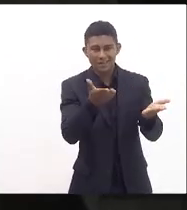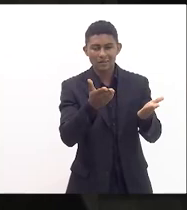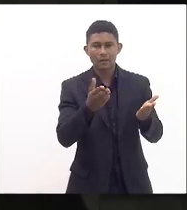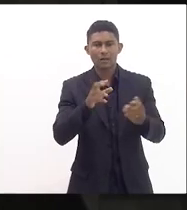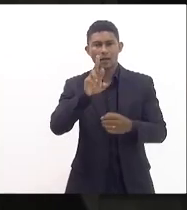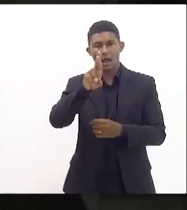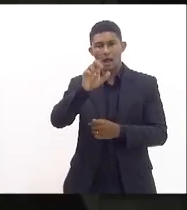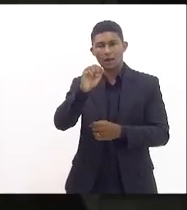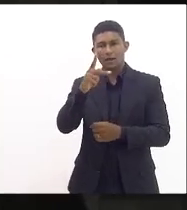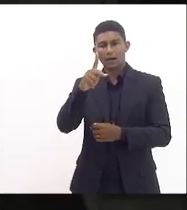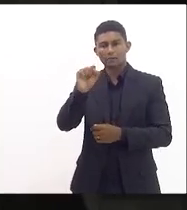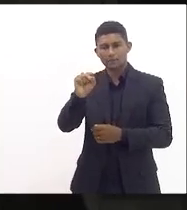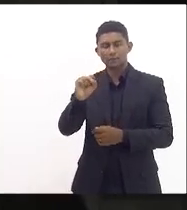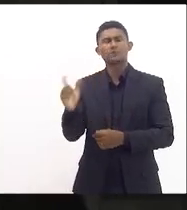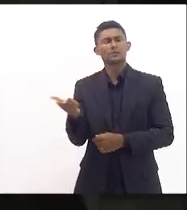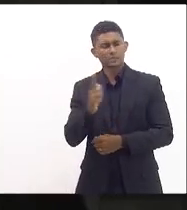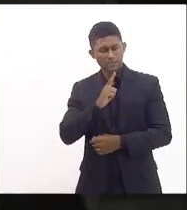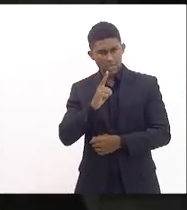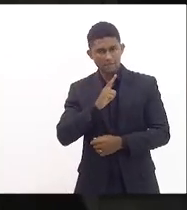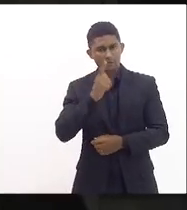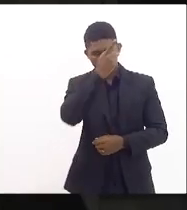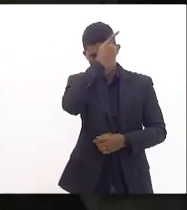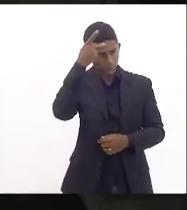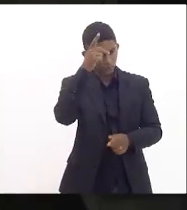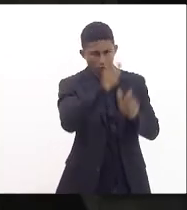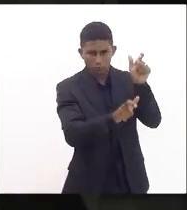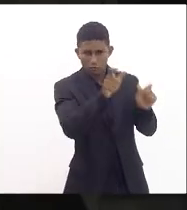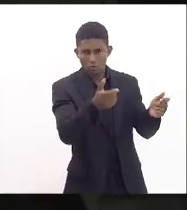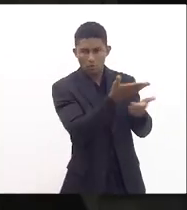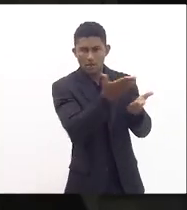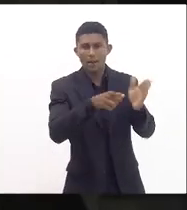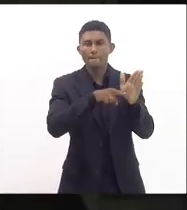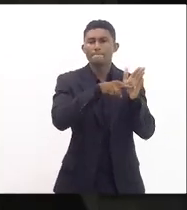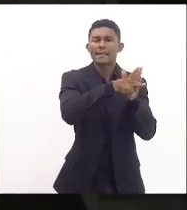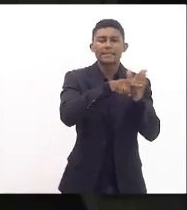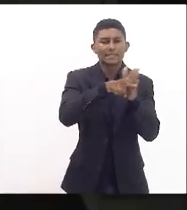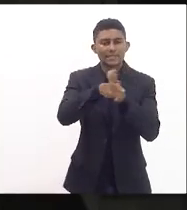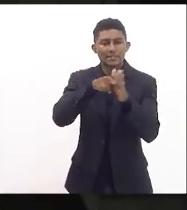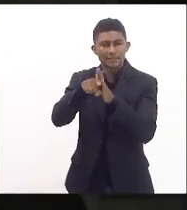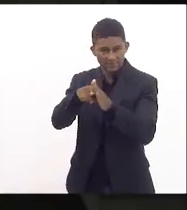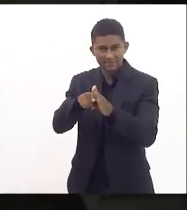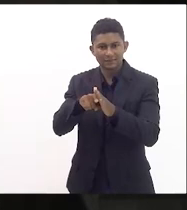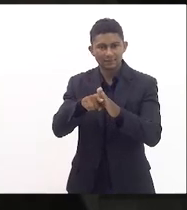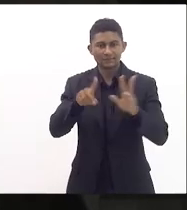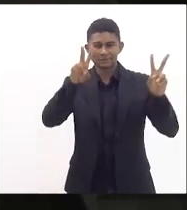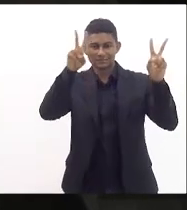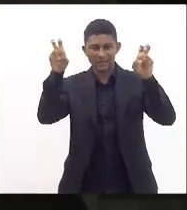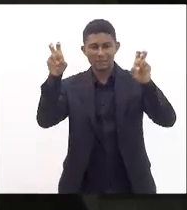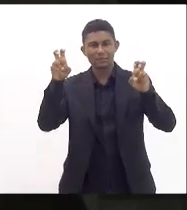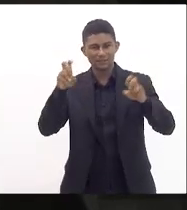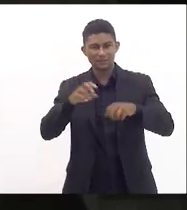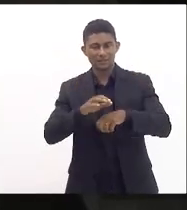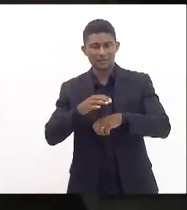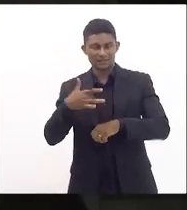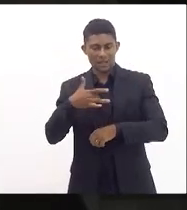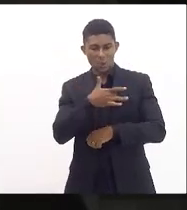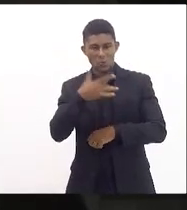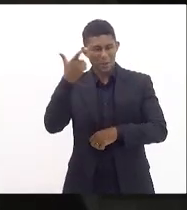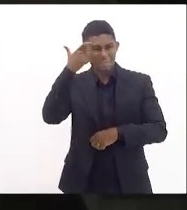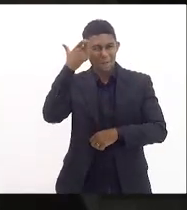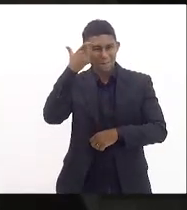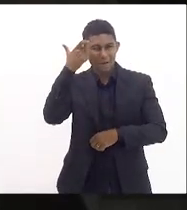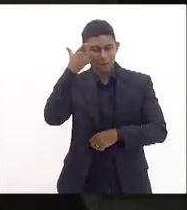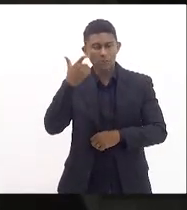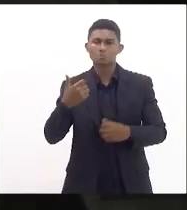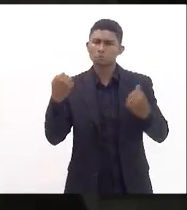RAPS. Tivemos a presença de pesquisadores que estudam o tema da saúde mental, representações de usuários, portanto,